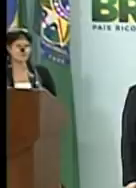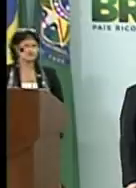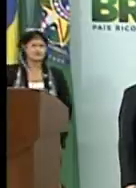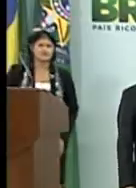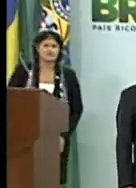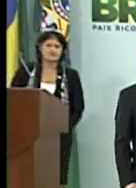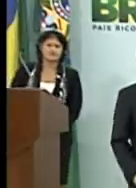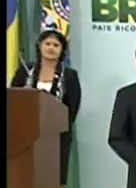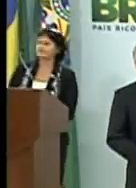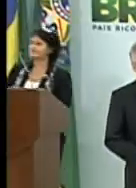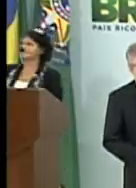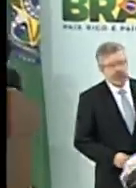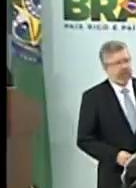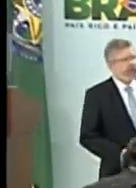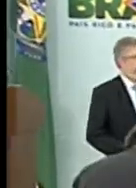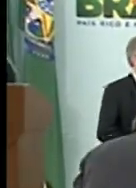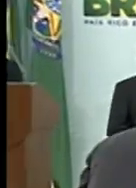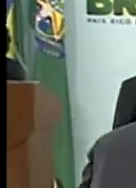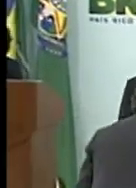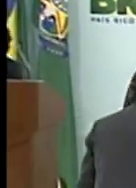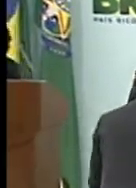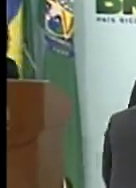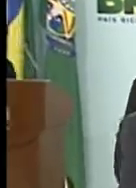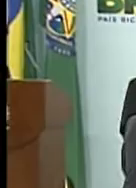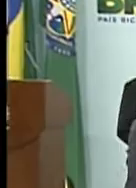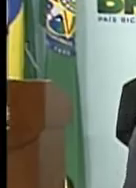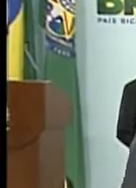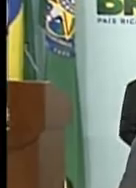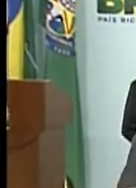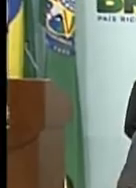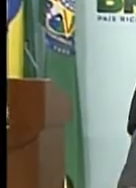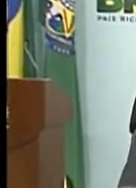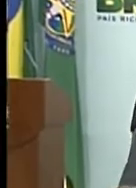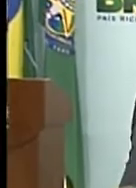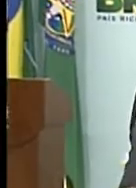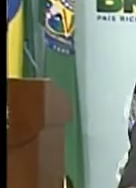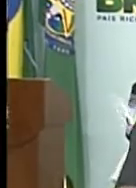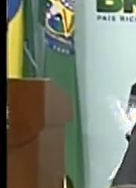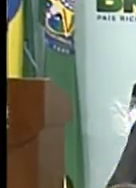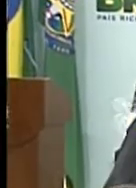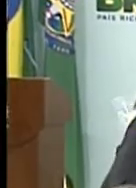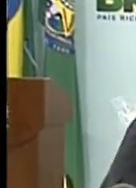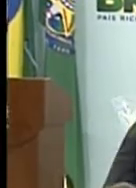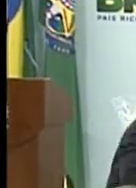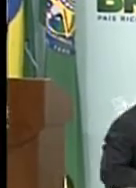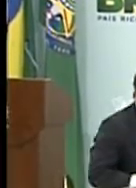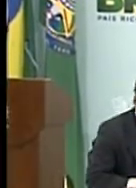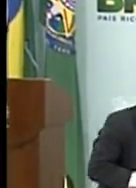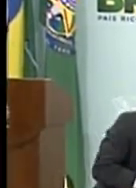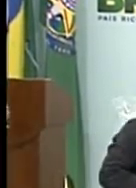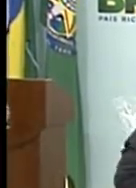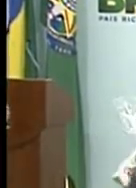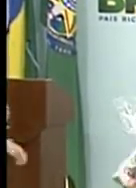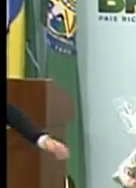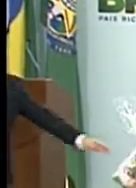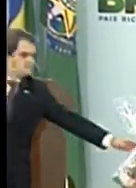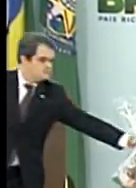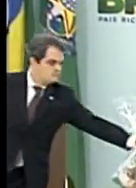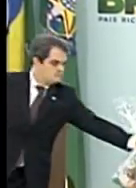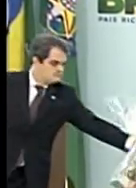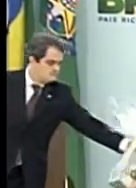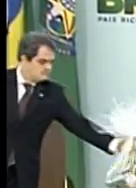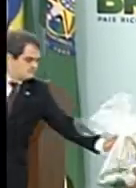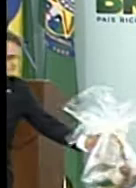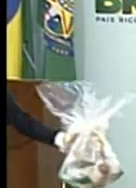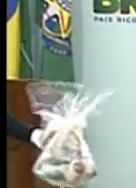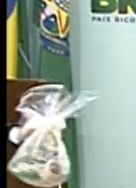similares perspectiva de continuidade integração com outras políticas participação da comunidade